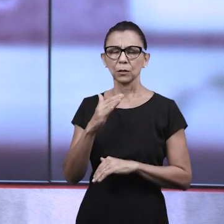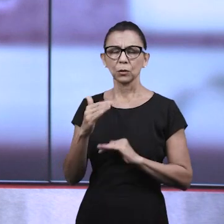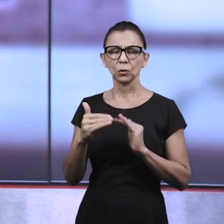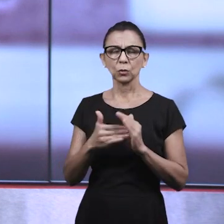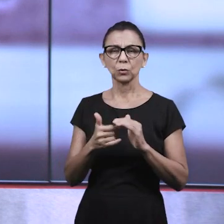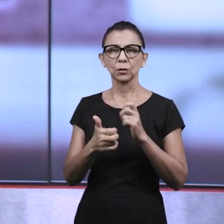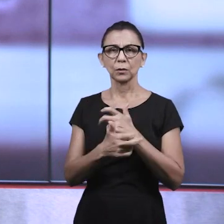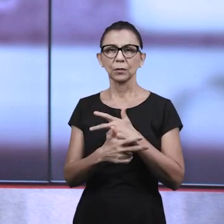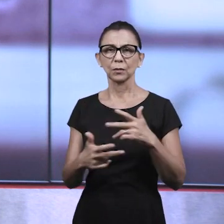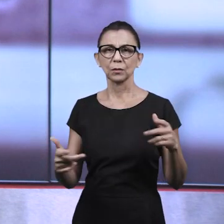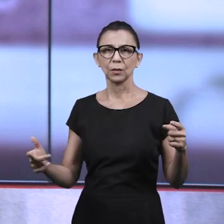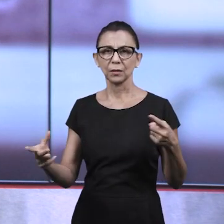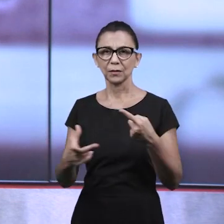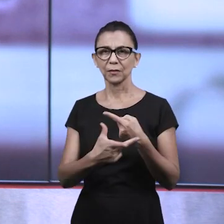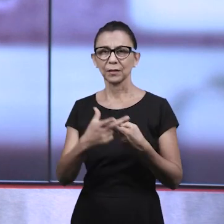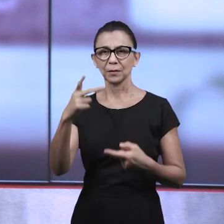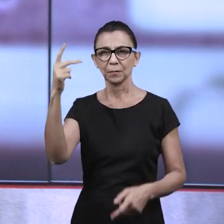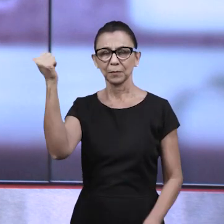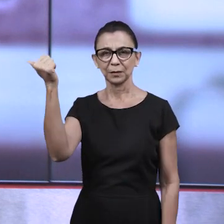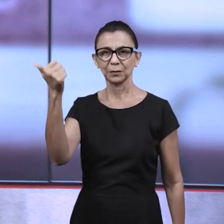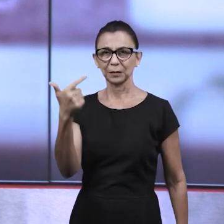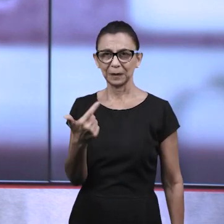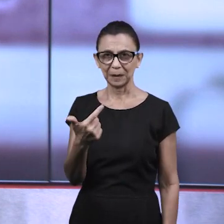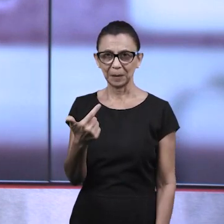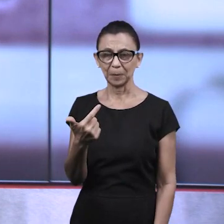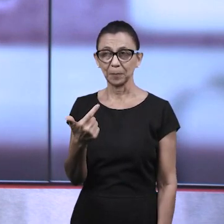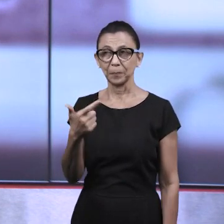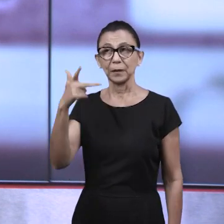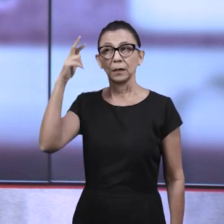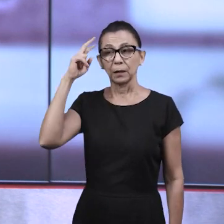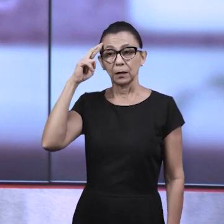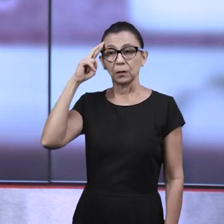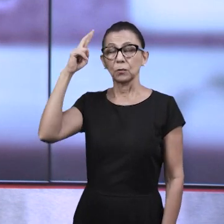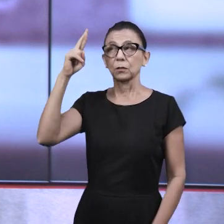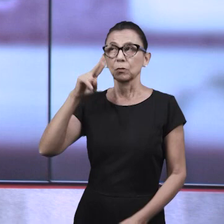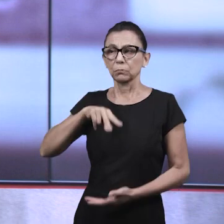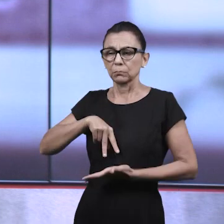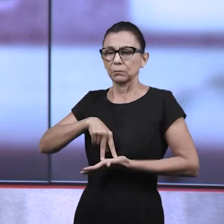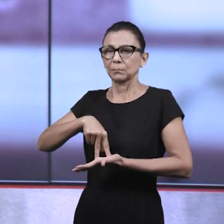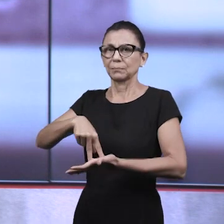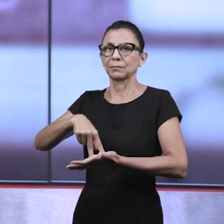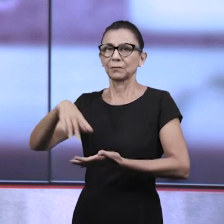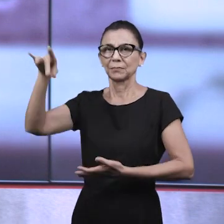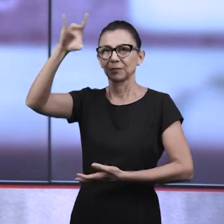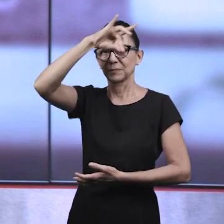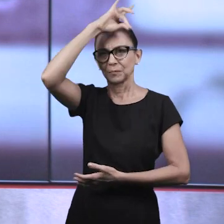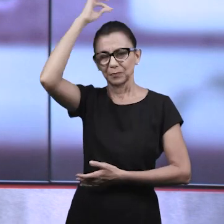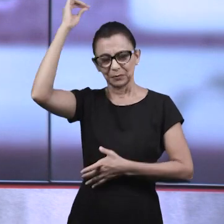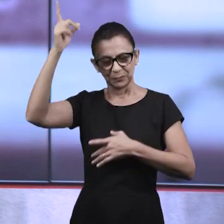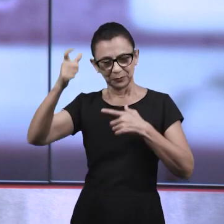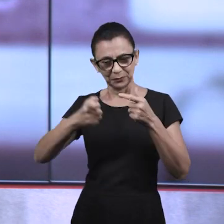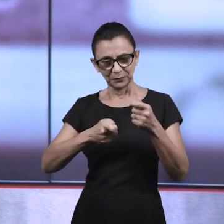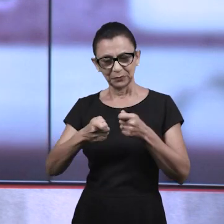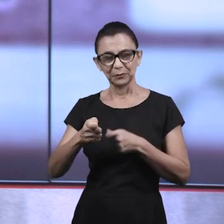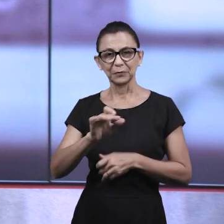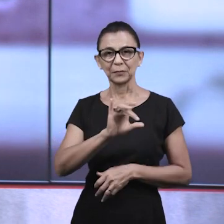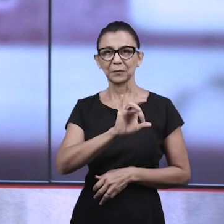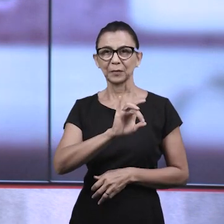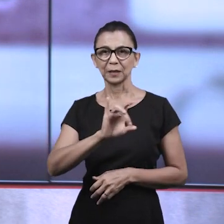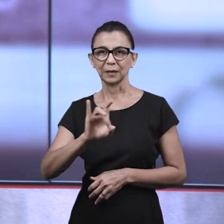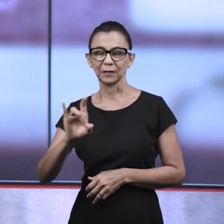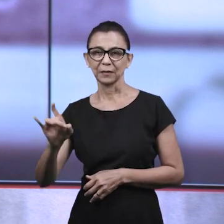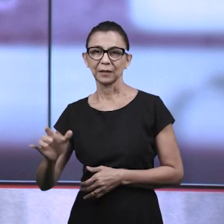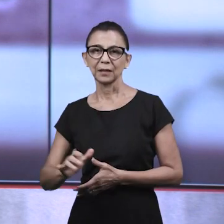as coisas somos mais que vencedores. Estamos sendo sustentados e dirigidos pelo Espírito Santo.